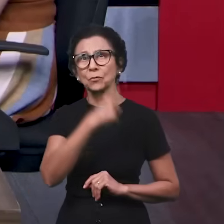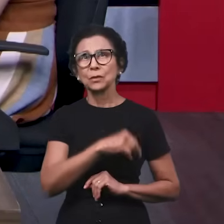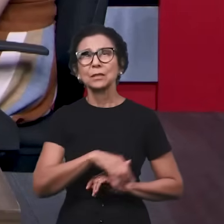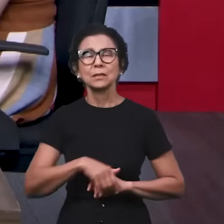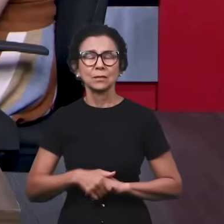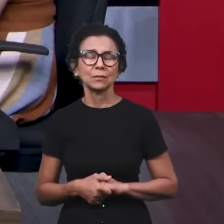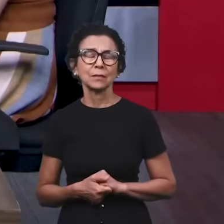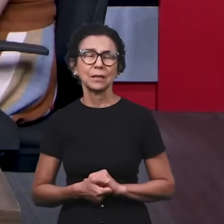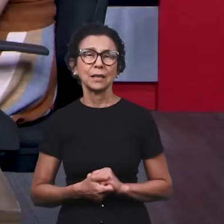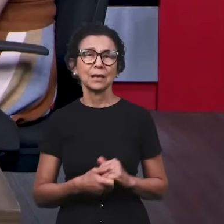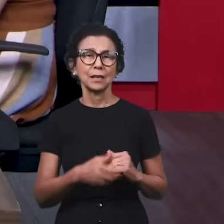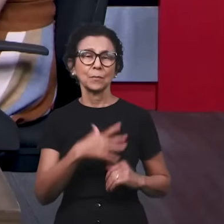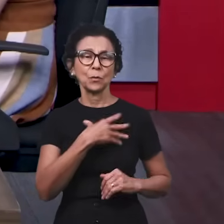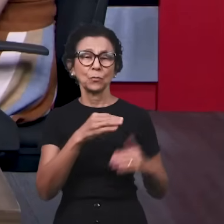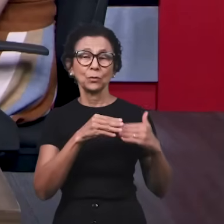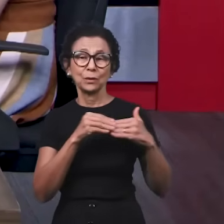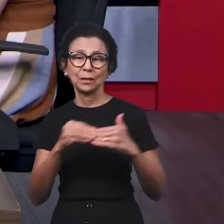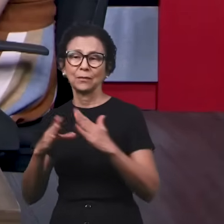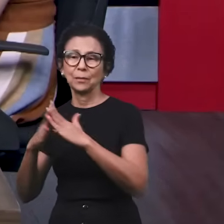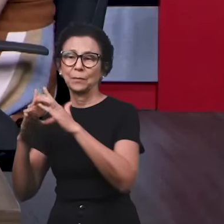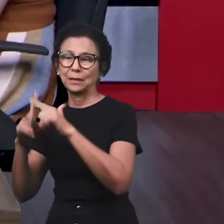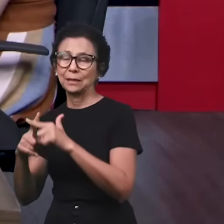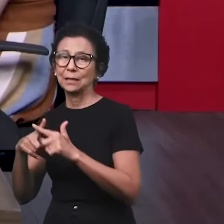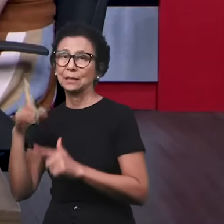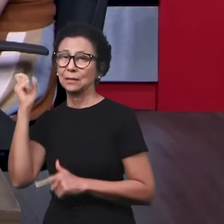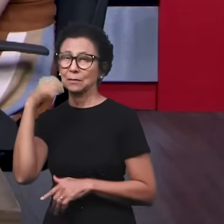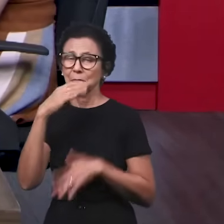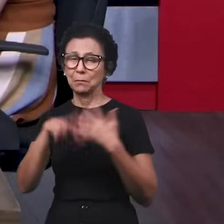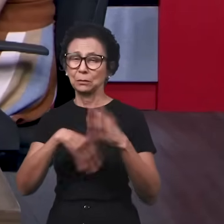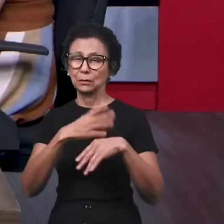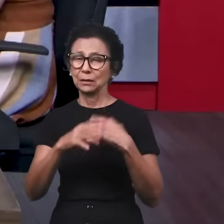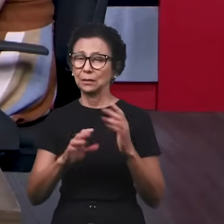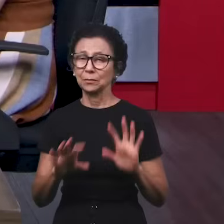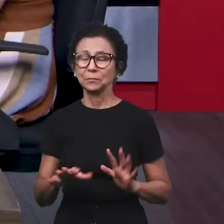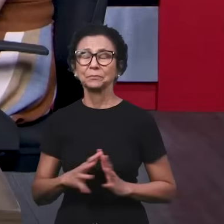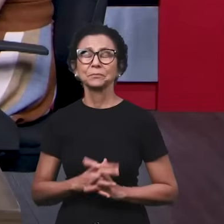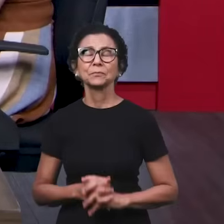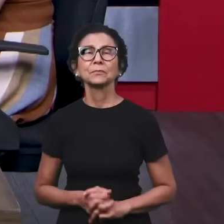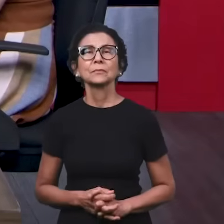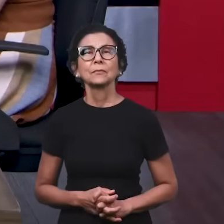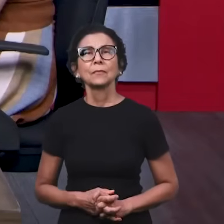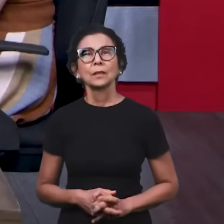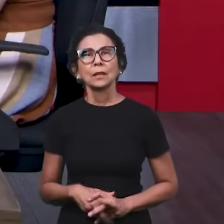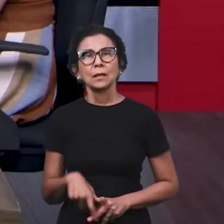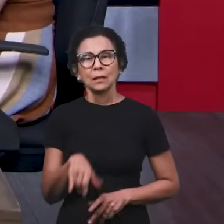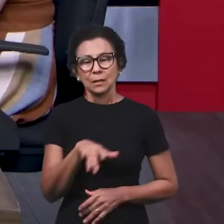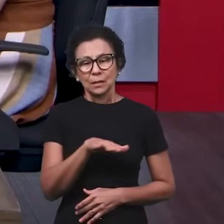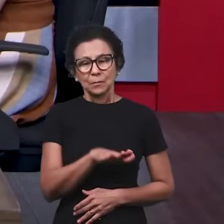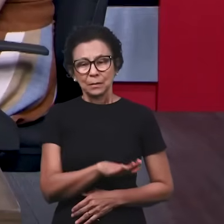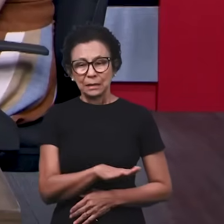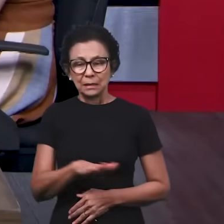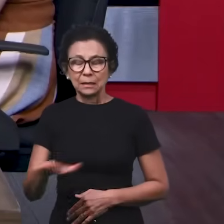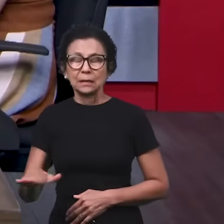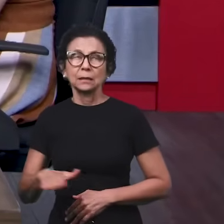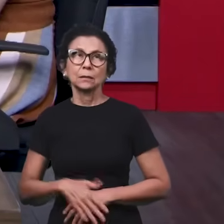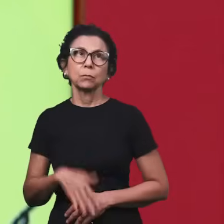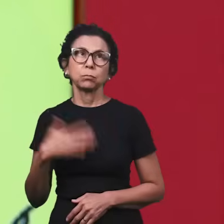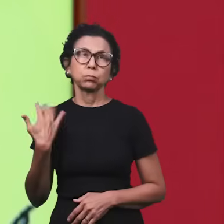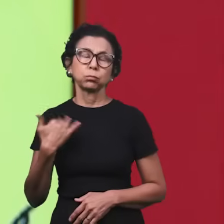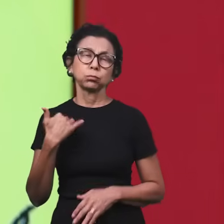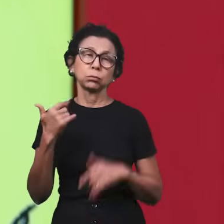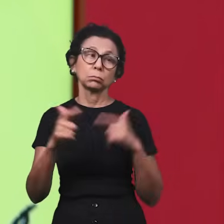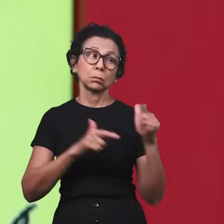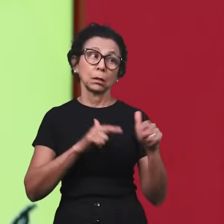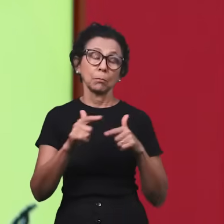também nós tivemos, mas contei essa porque foi muito marcante para mim. Criança dá trabalho. Em casa vai dar trabalho,